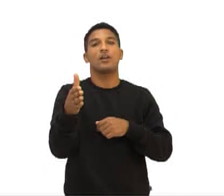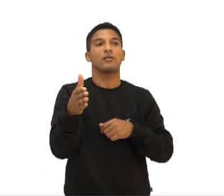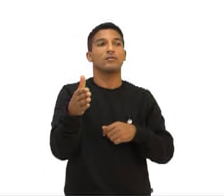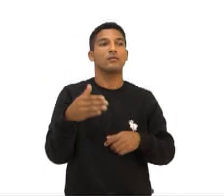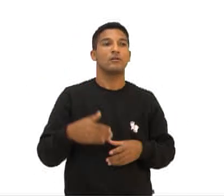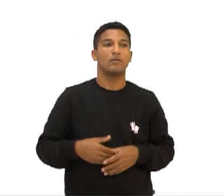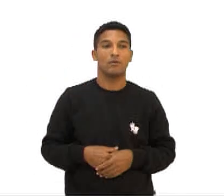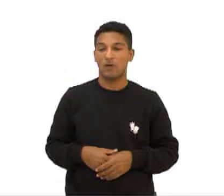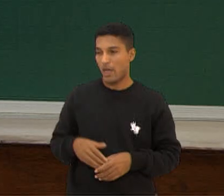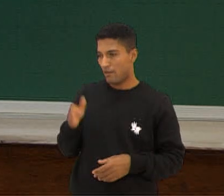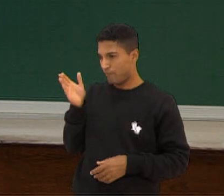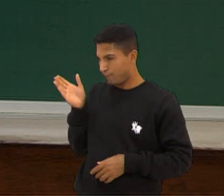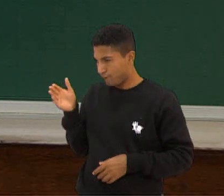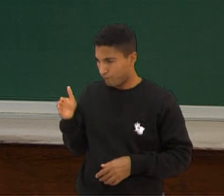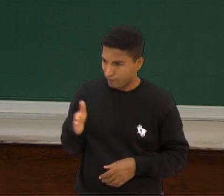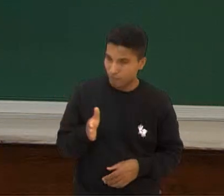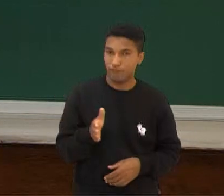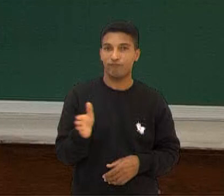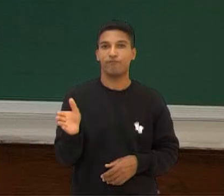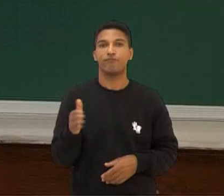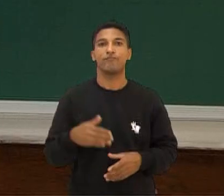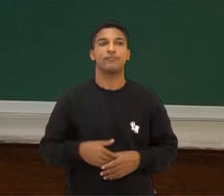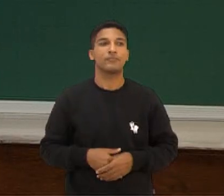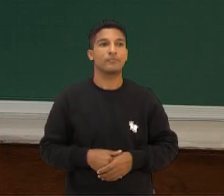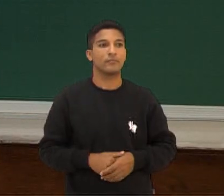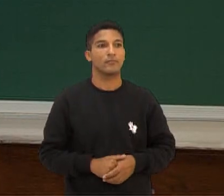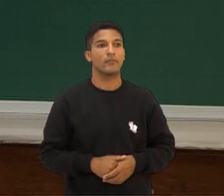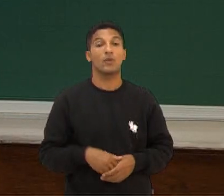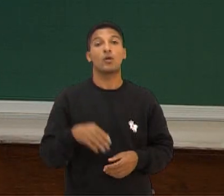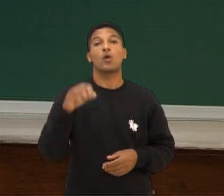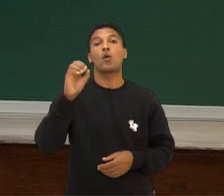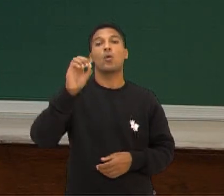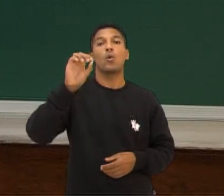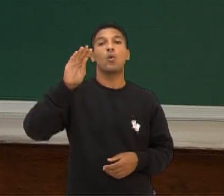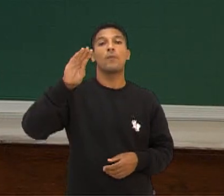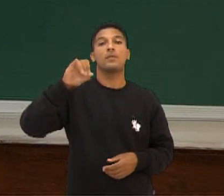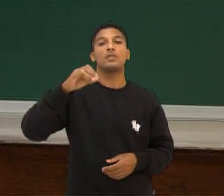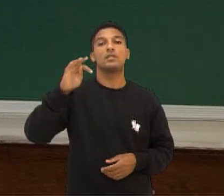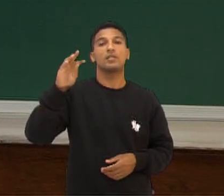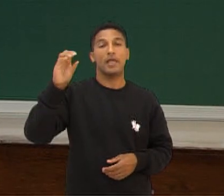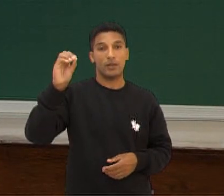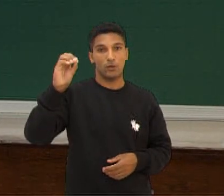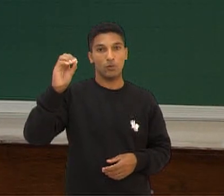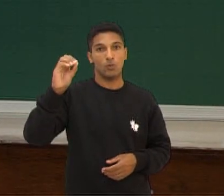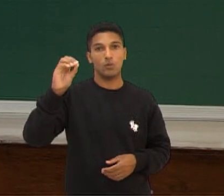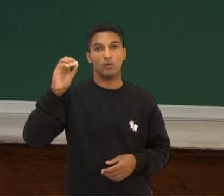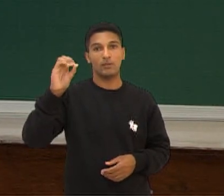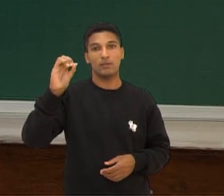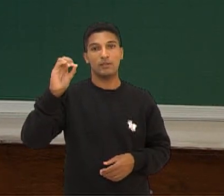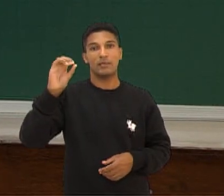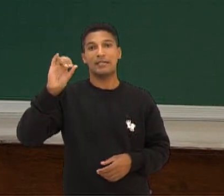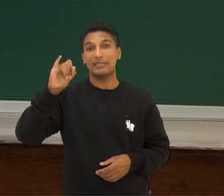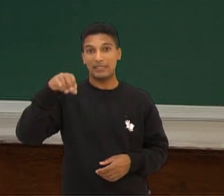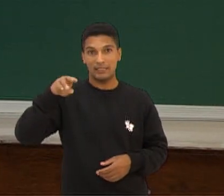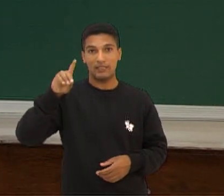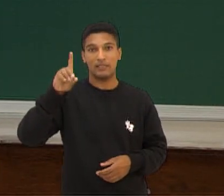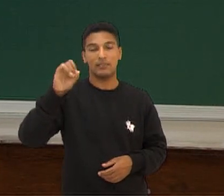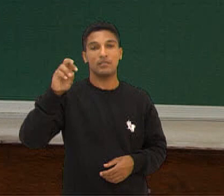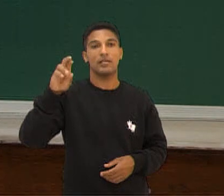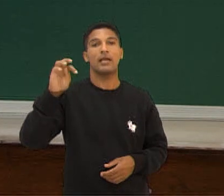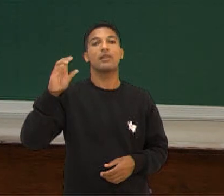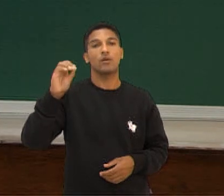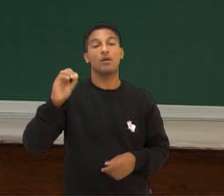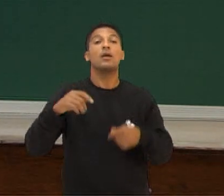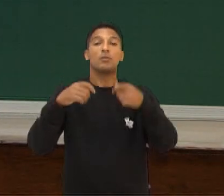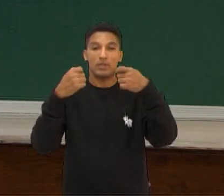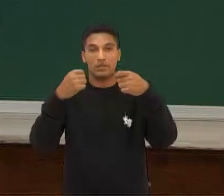Opa! Se é objeto indireto, tem que ter preposição, ok? Então, nós vamos procurar